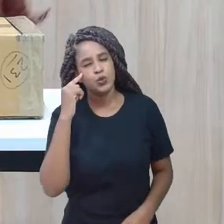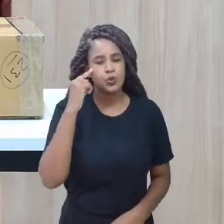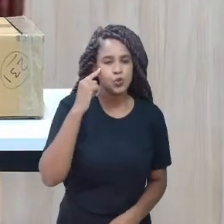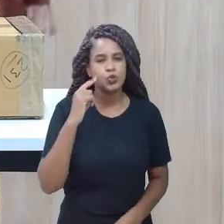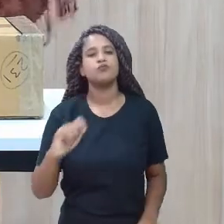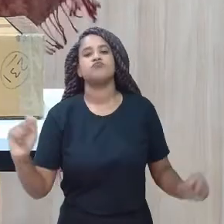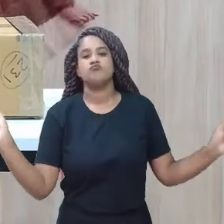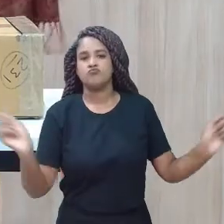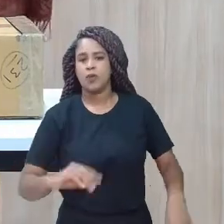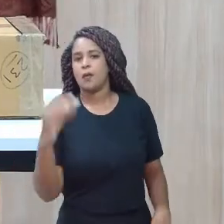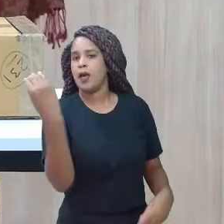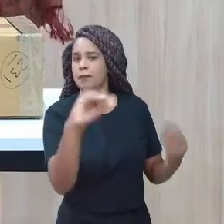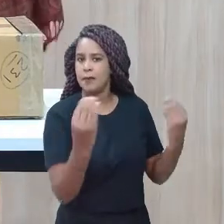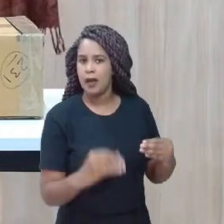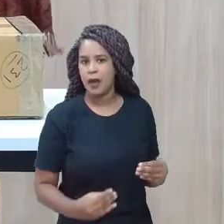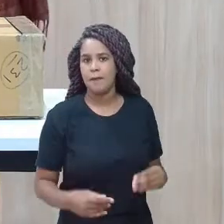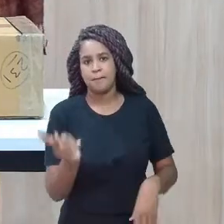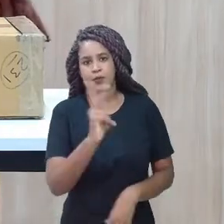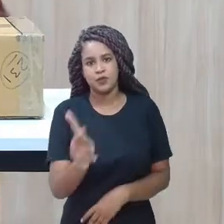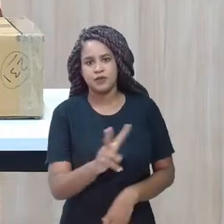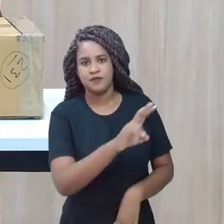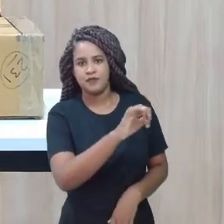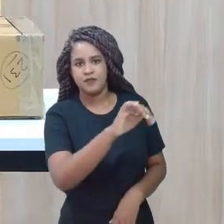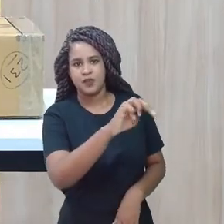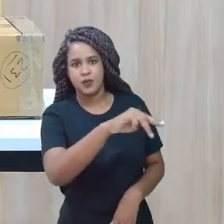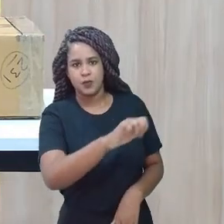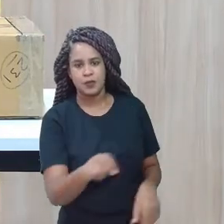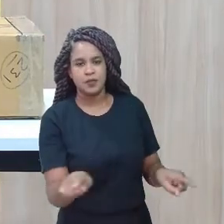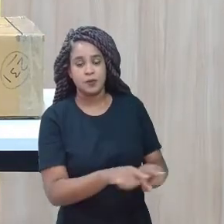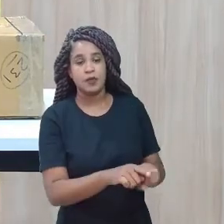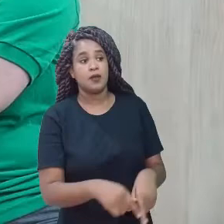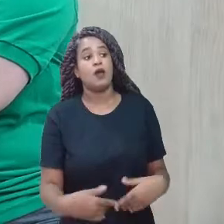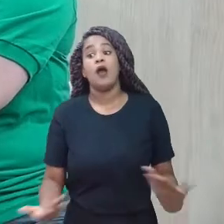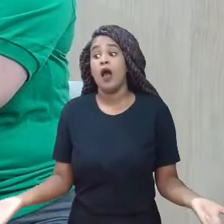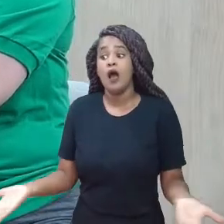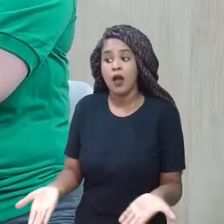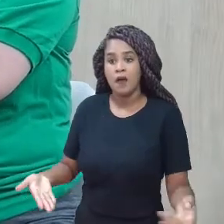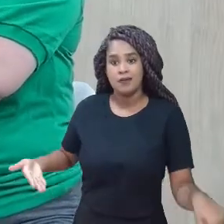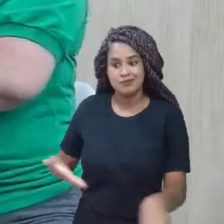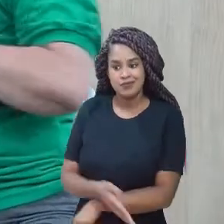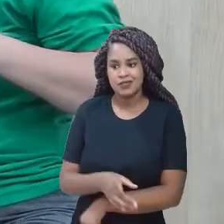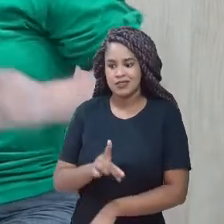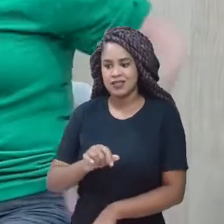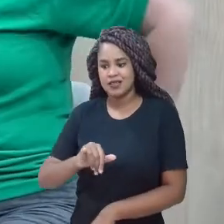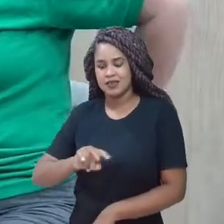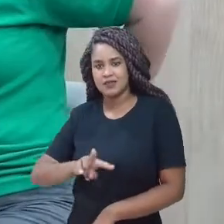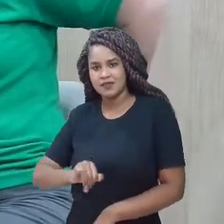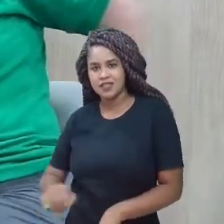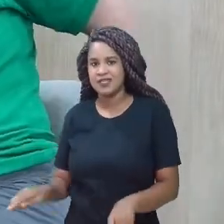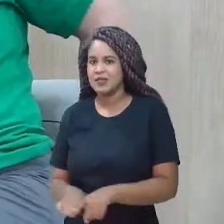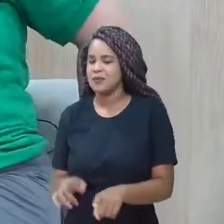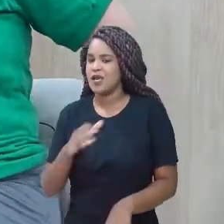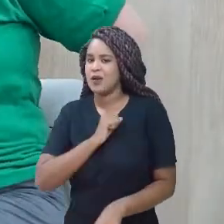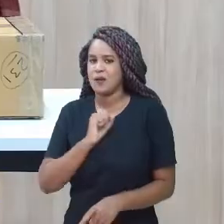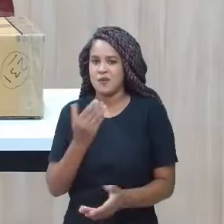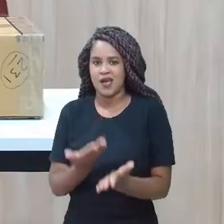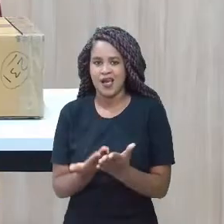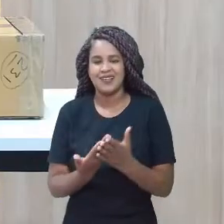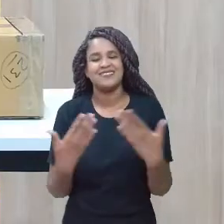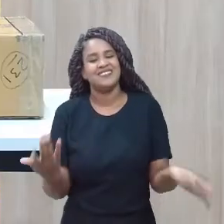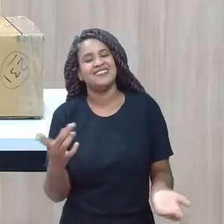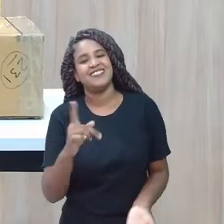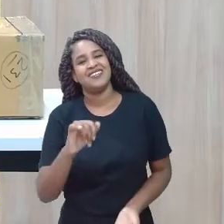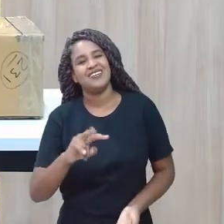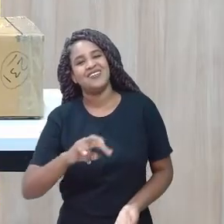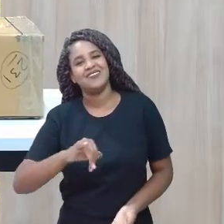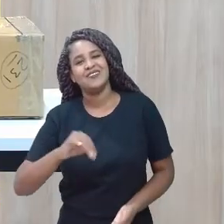Pode perguntar que a professora Vilma está aqui para a gente responder. Entrou Davi agora também, diz que está adorando a aula. Ô, Davi,